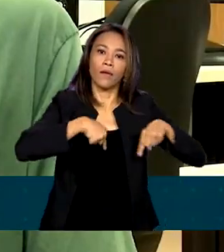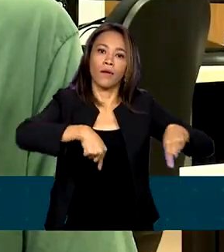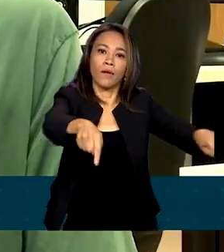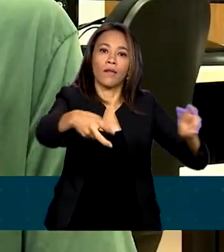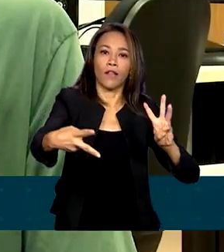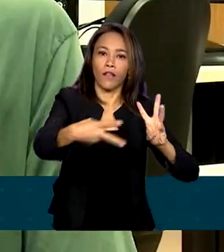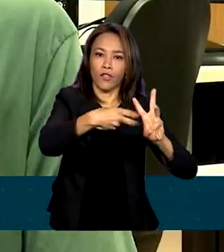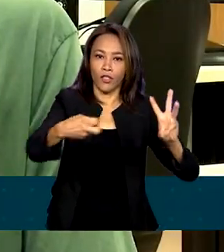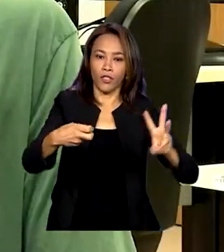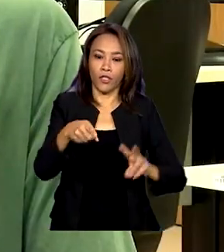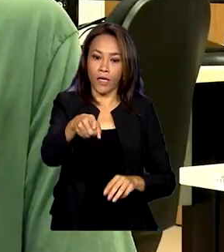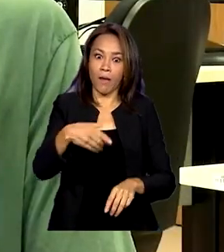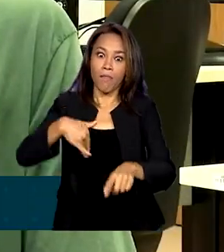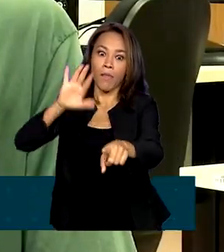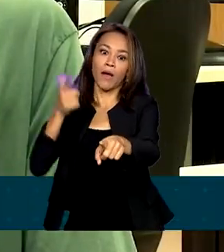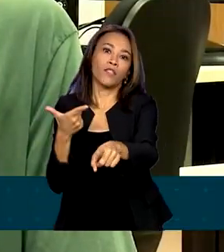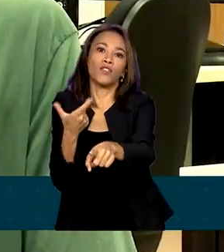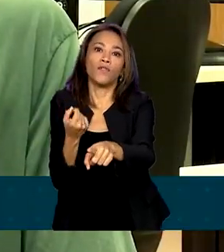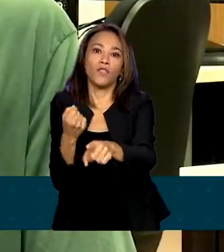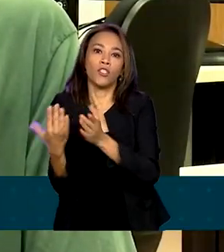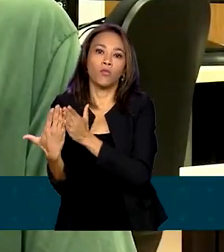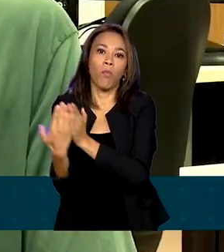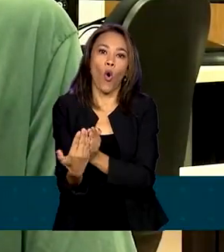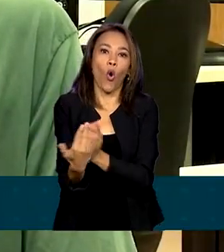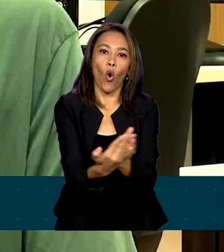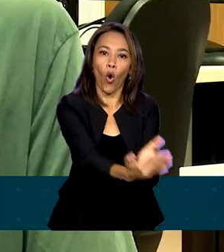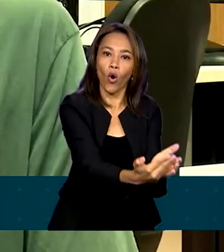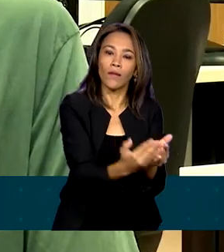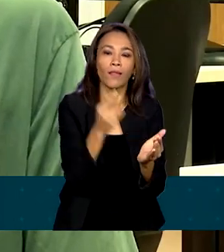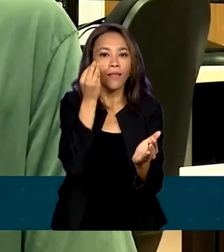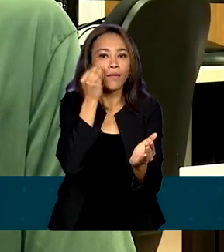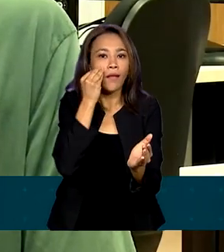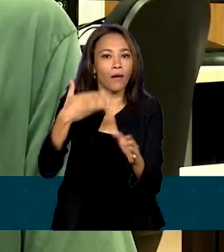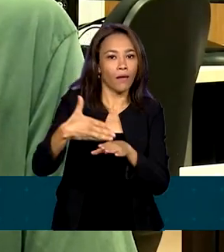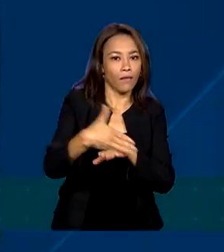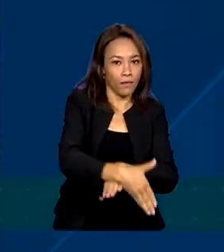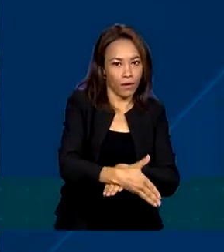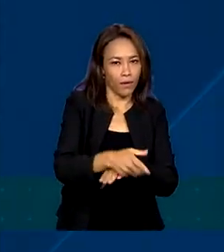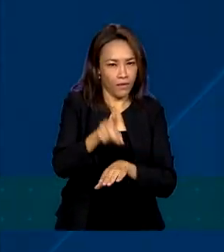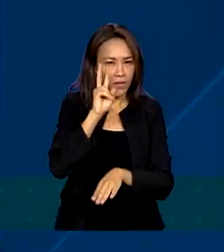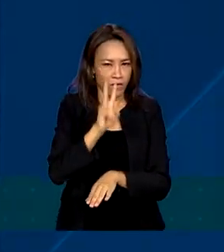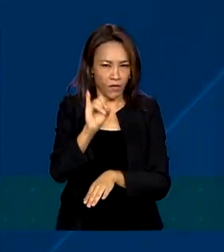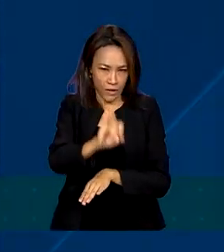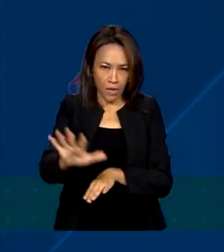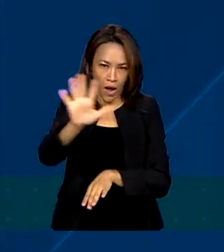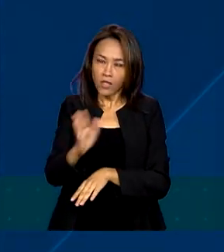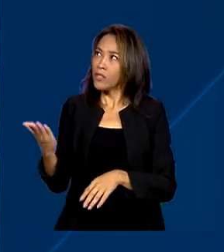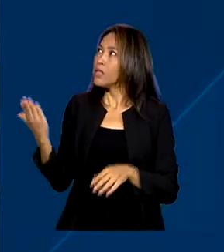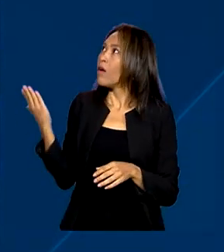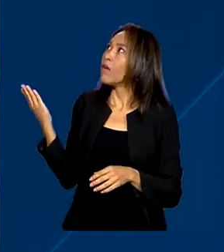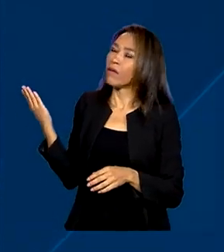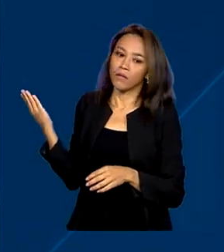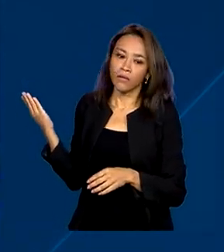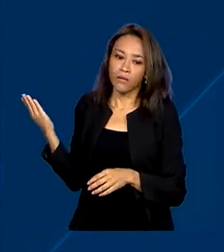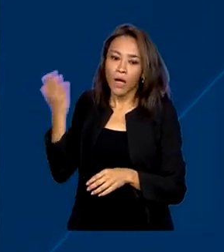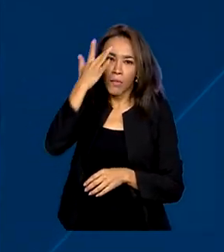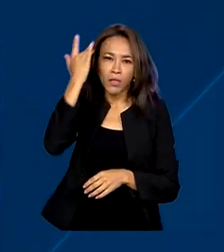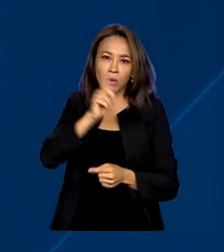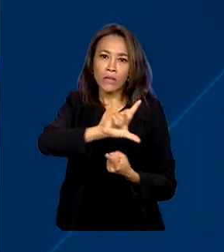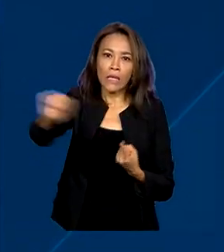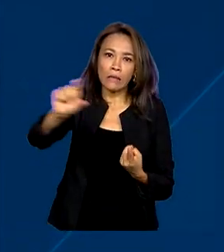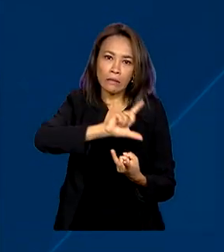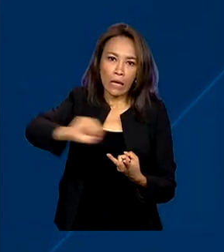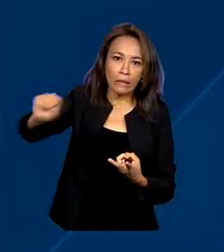20 embarcações tentaram entrar. Então, às vezes, parece aquelas imagens que o pessoal está só saindo,